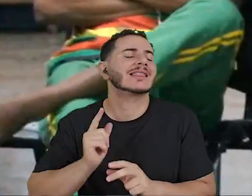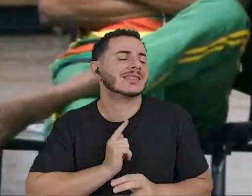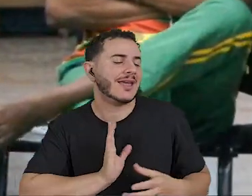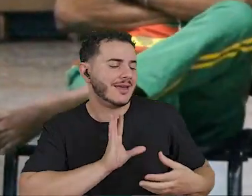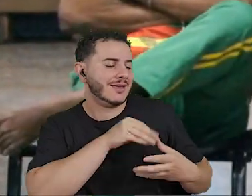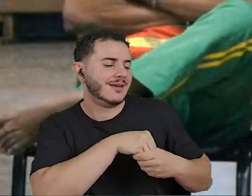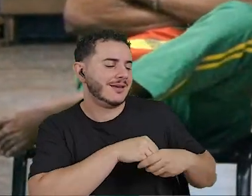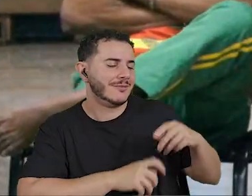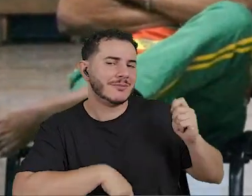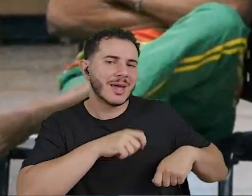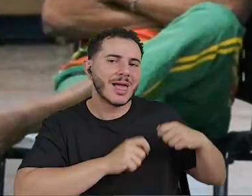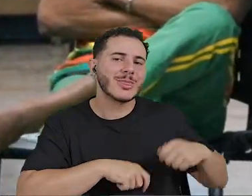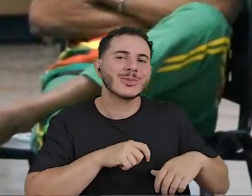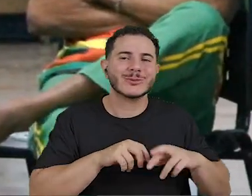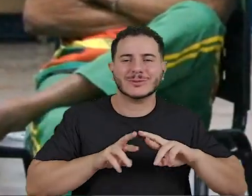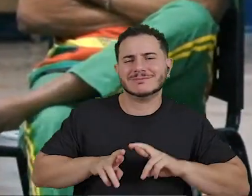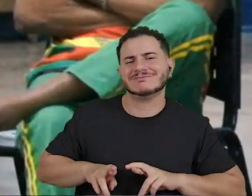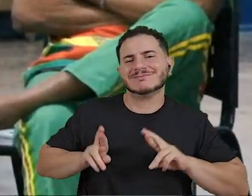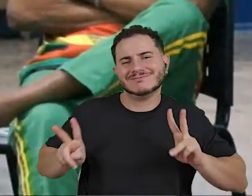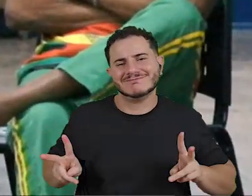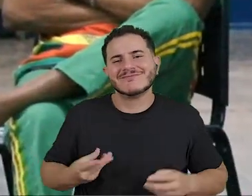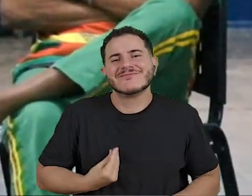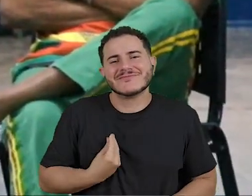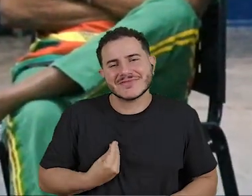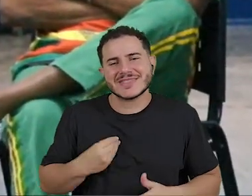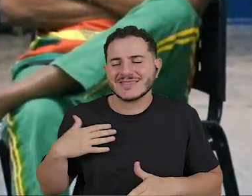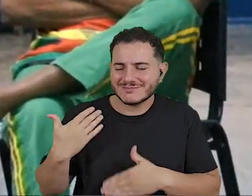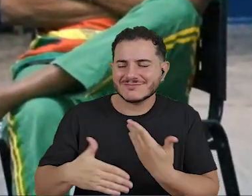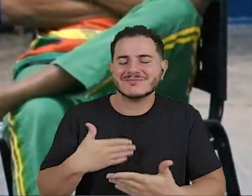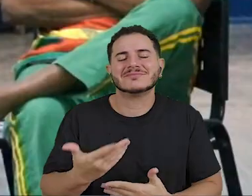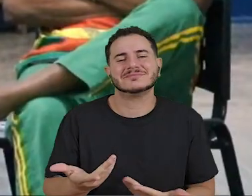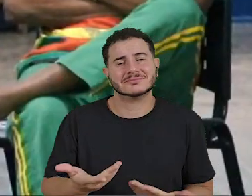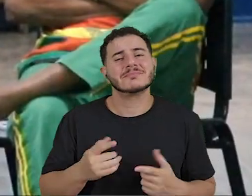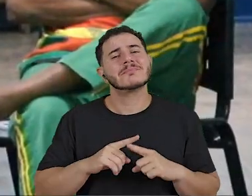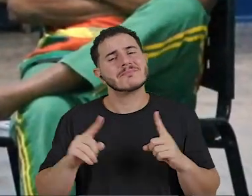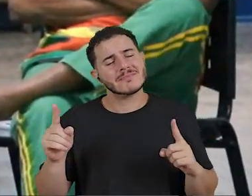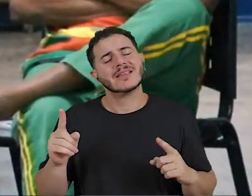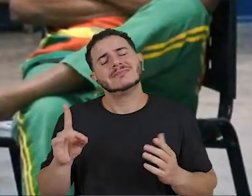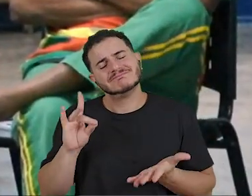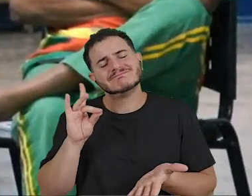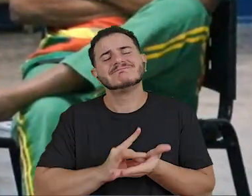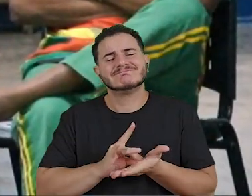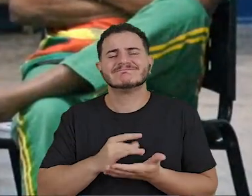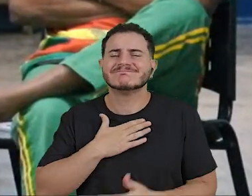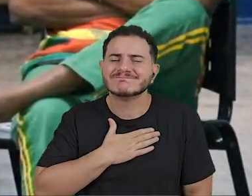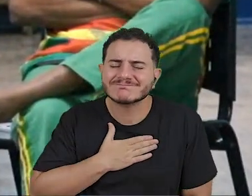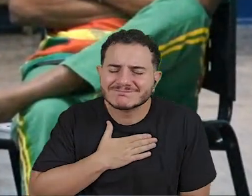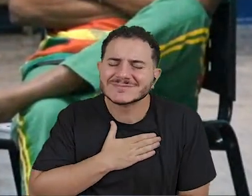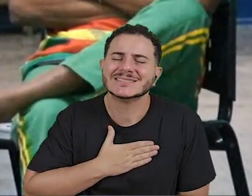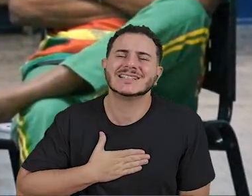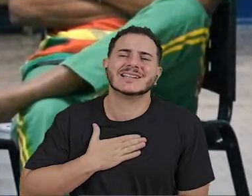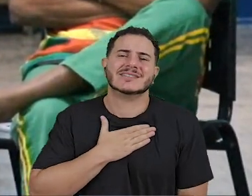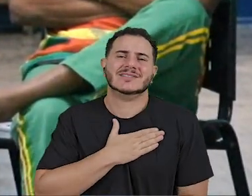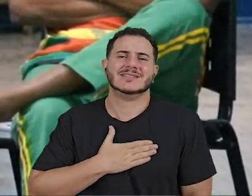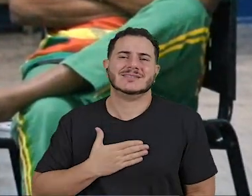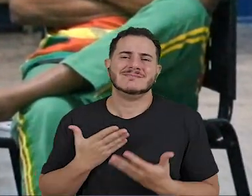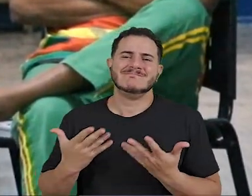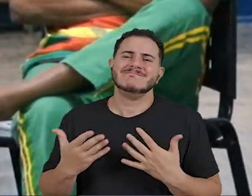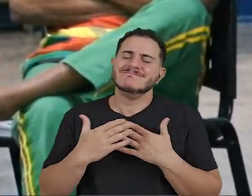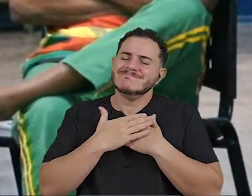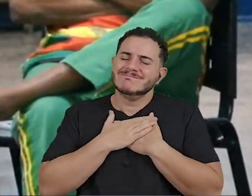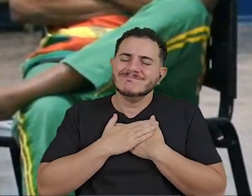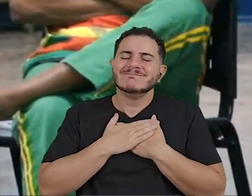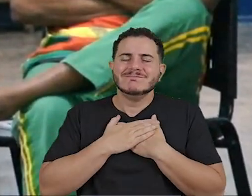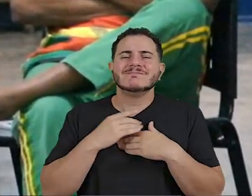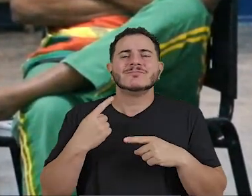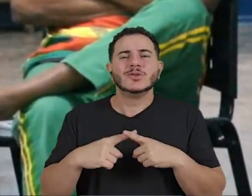várias incursões aí pelo mundo. Então, mas era de fato uma satisfação, porque a